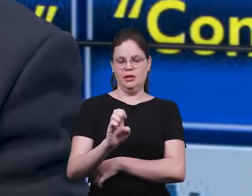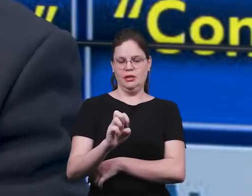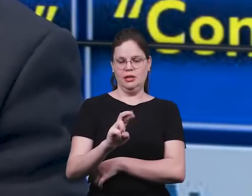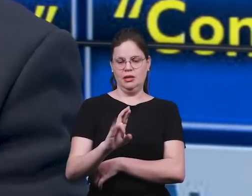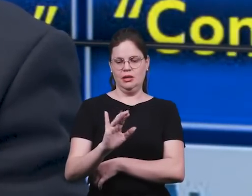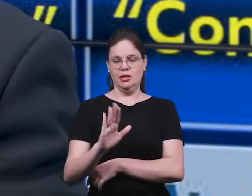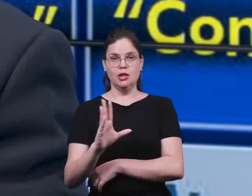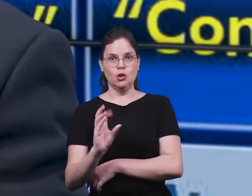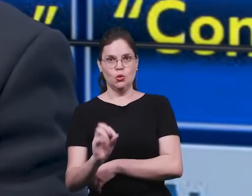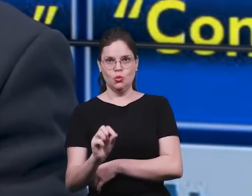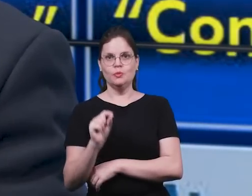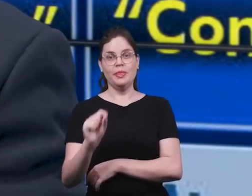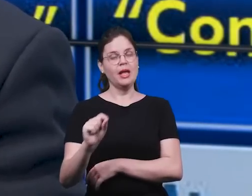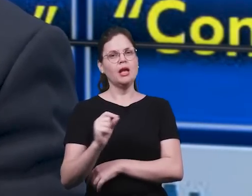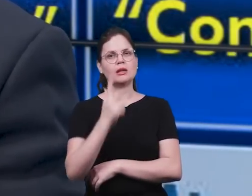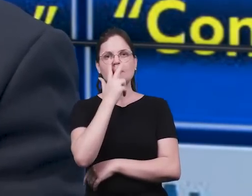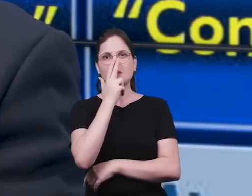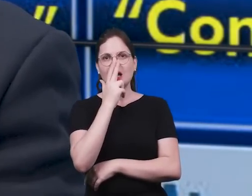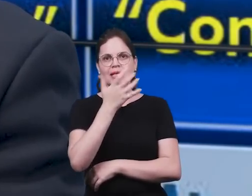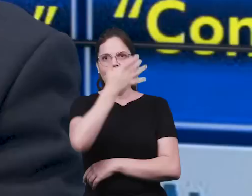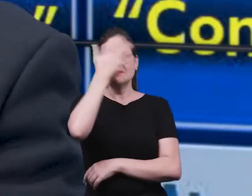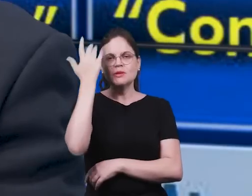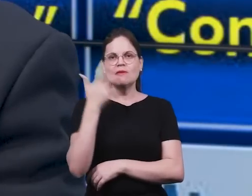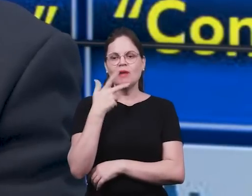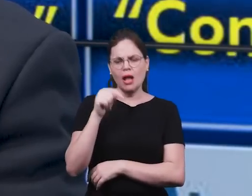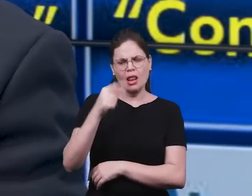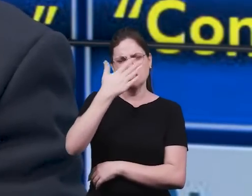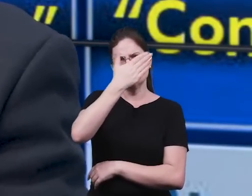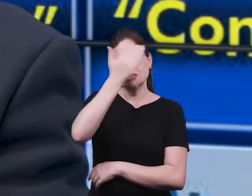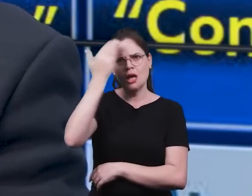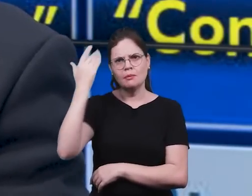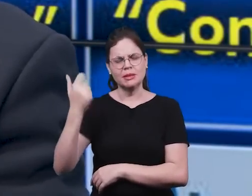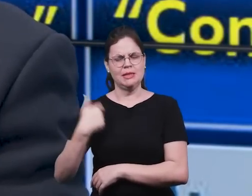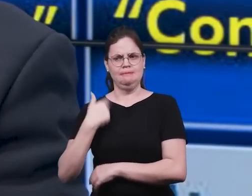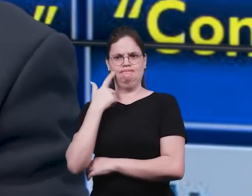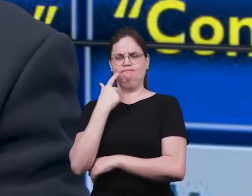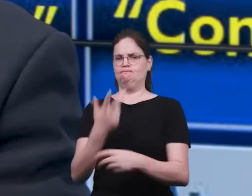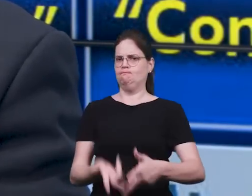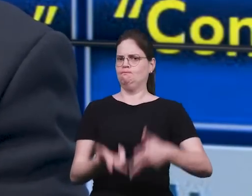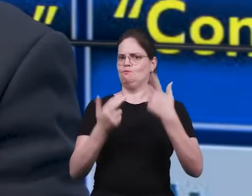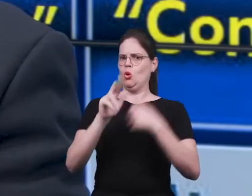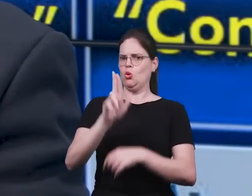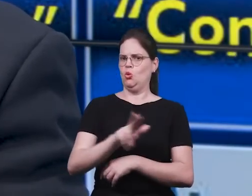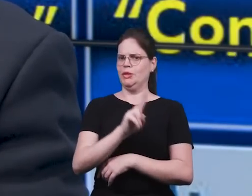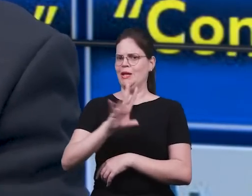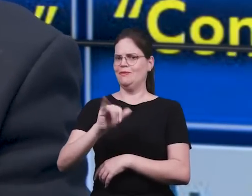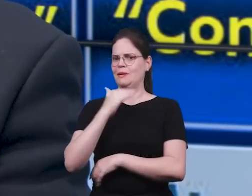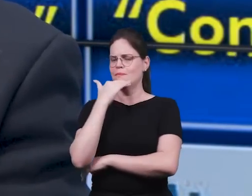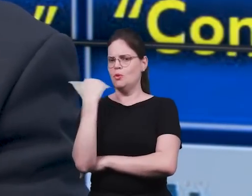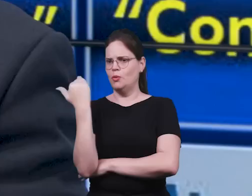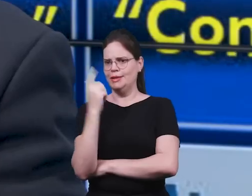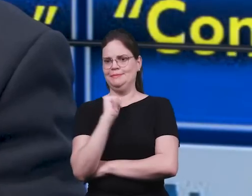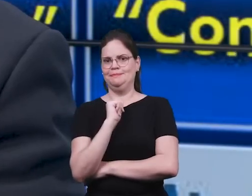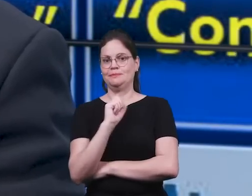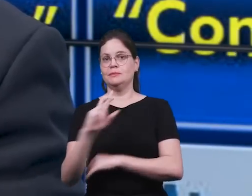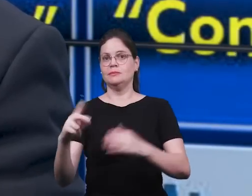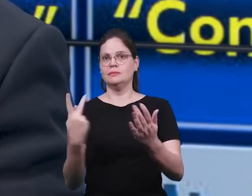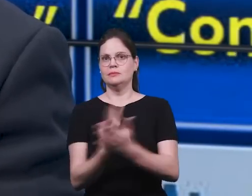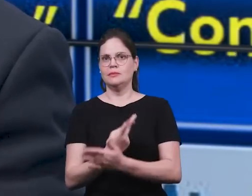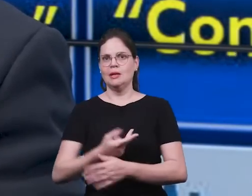sábio. O que ele faz? Ele viu que Lutero ia ser morto, ele vai,